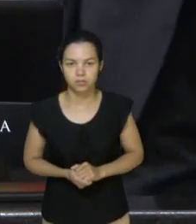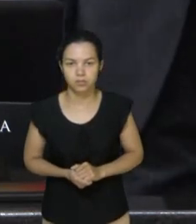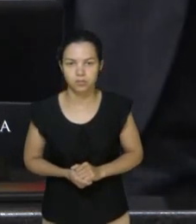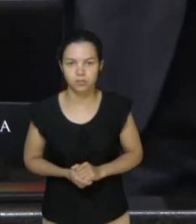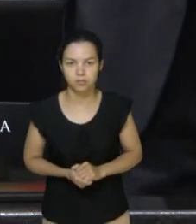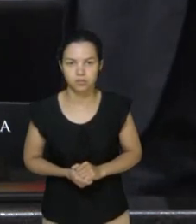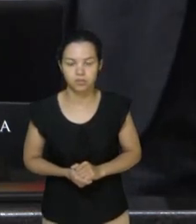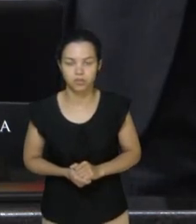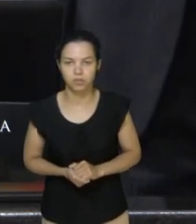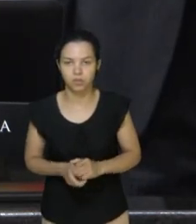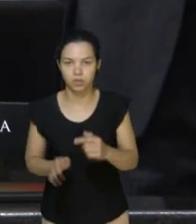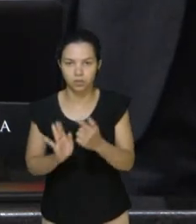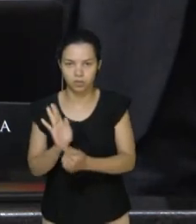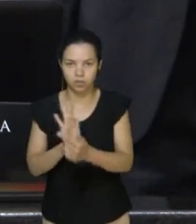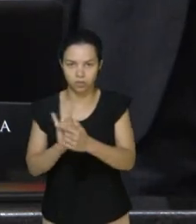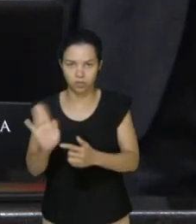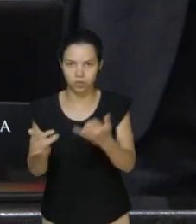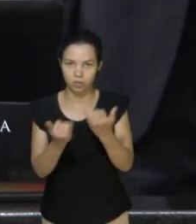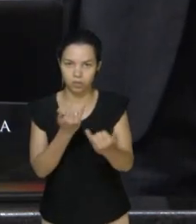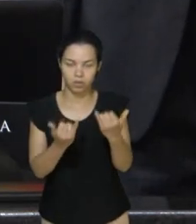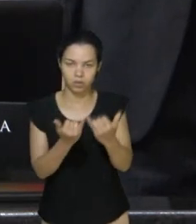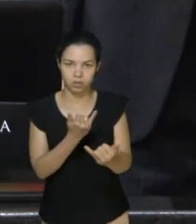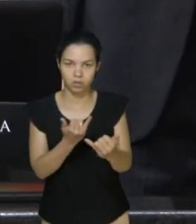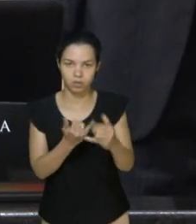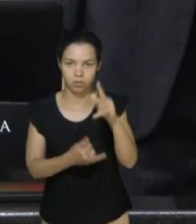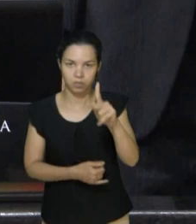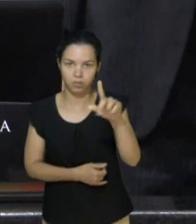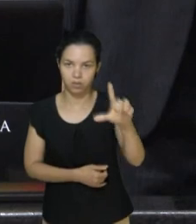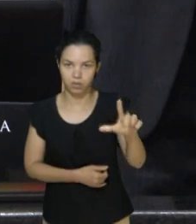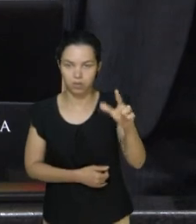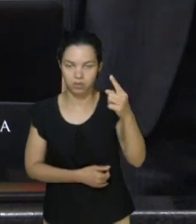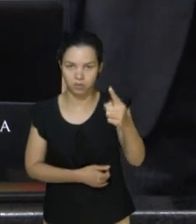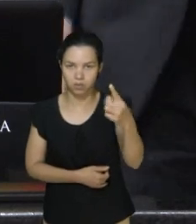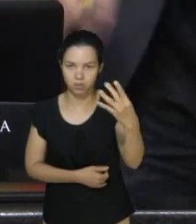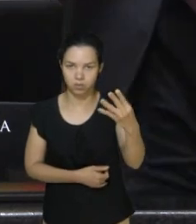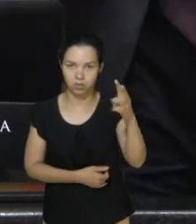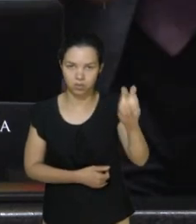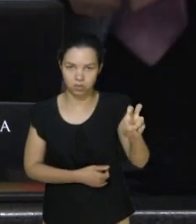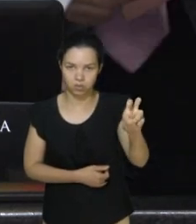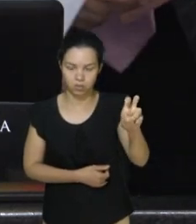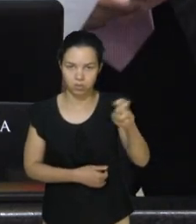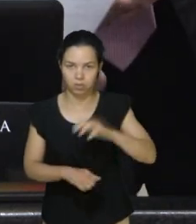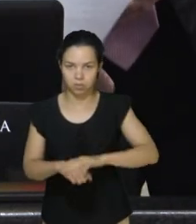Veto parcial ao PL 145 de autoria.